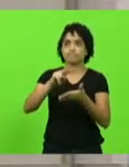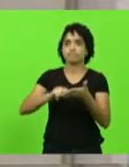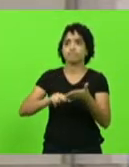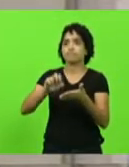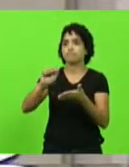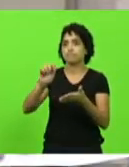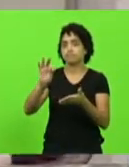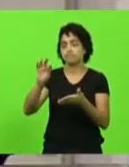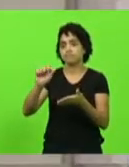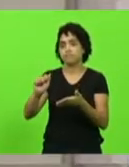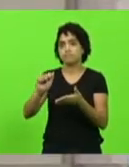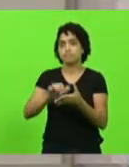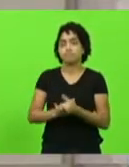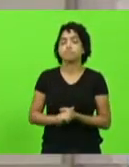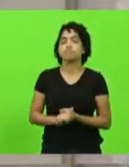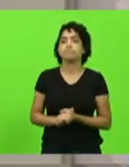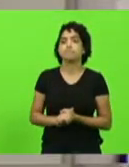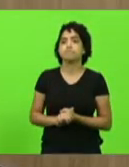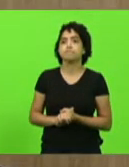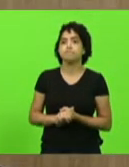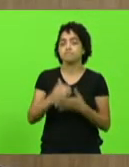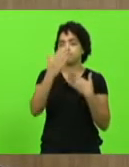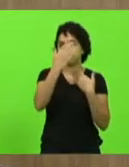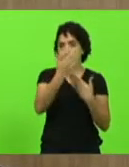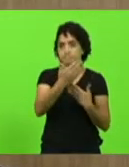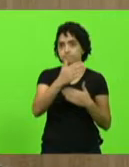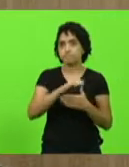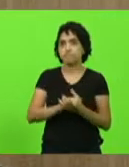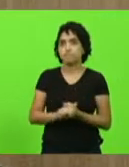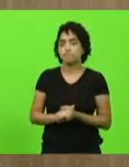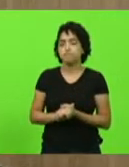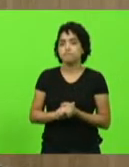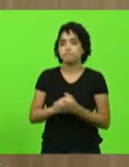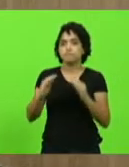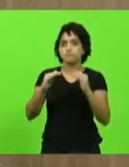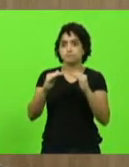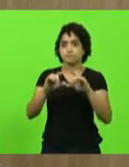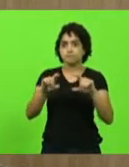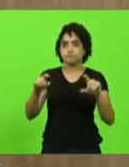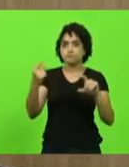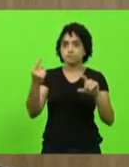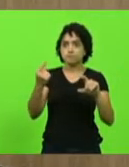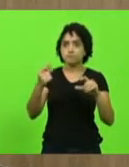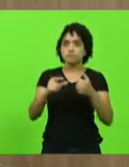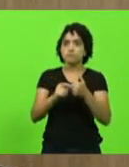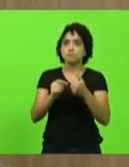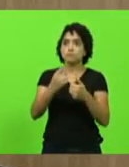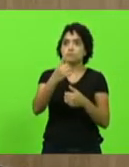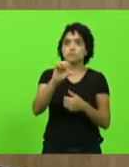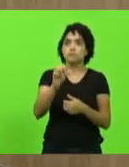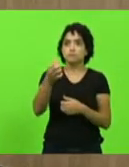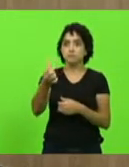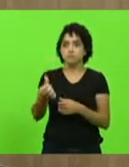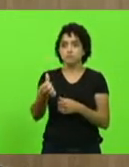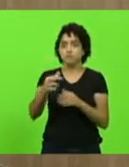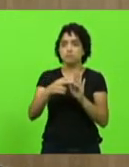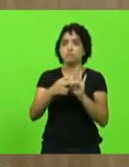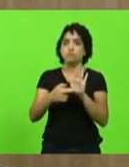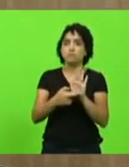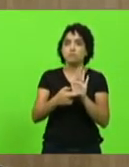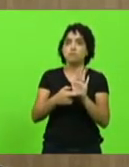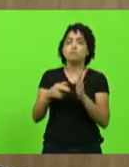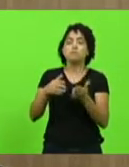ata. Obrigado, deputado Alba. Em consonância com o parágrafo 1º do artigo 106 do regimento interno,